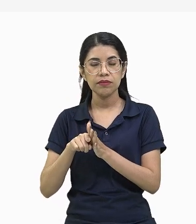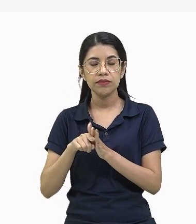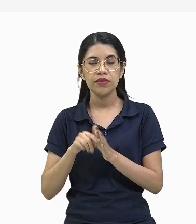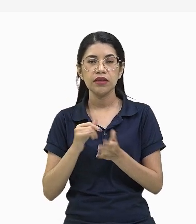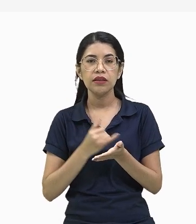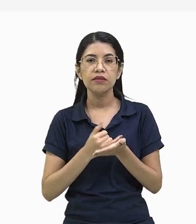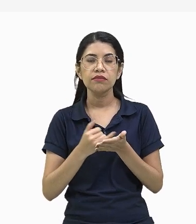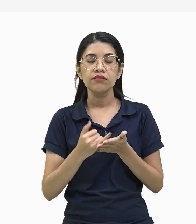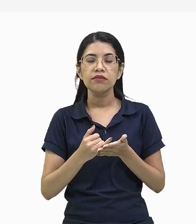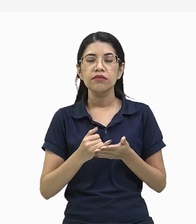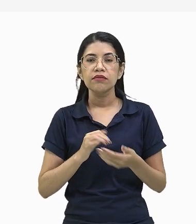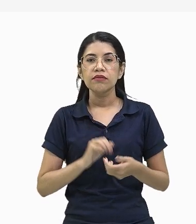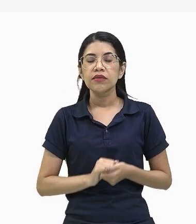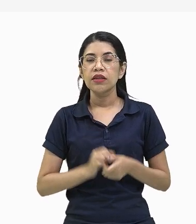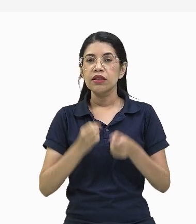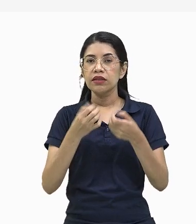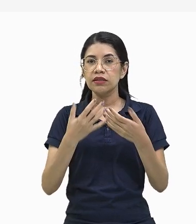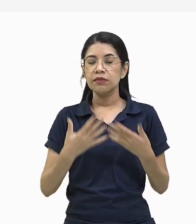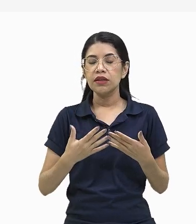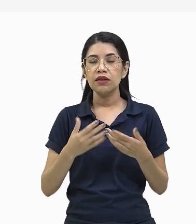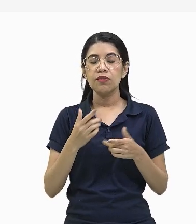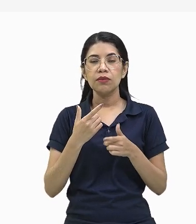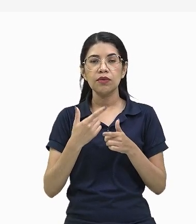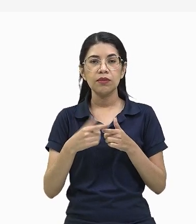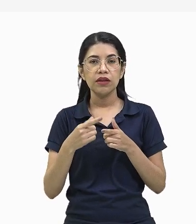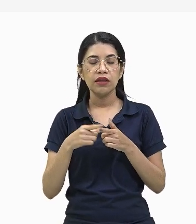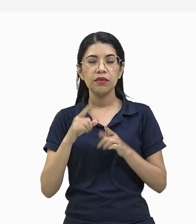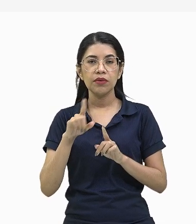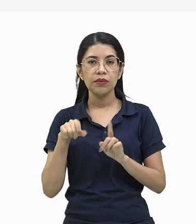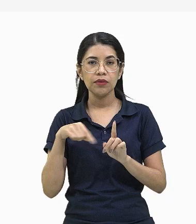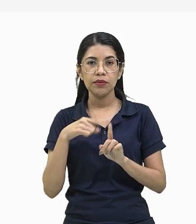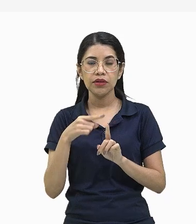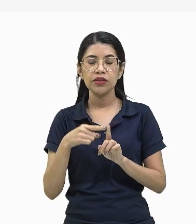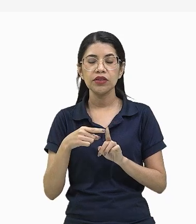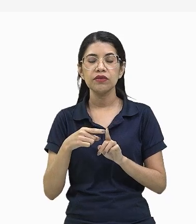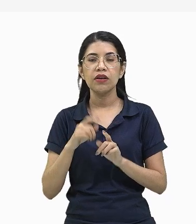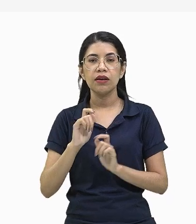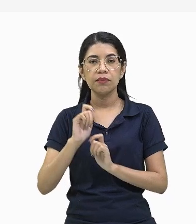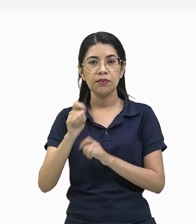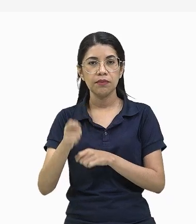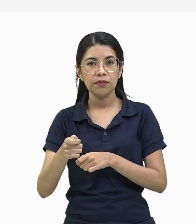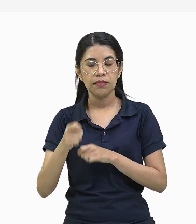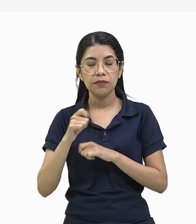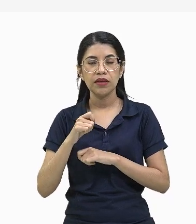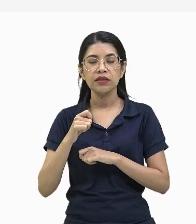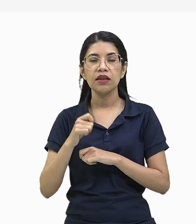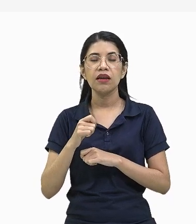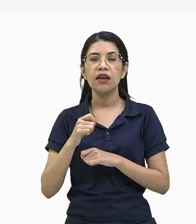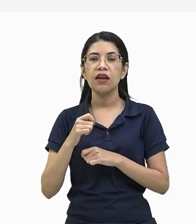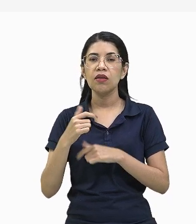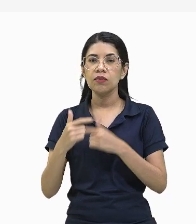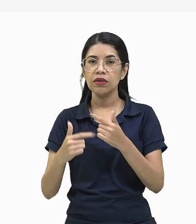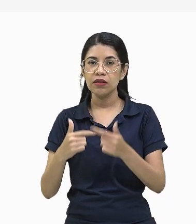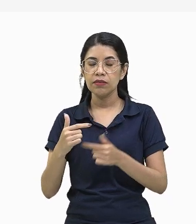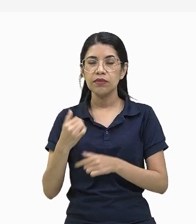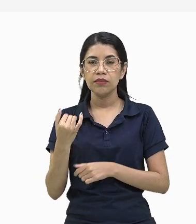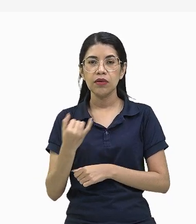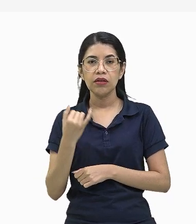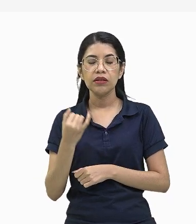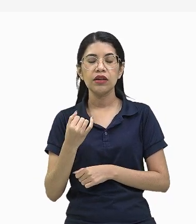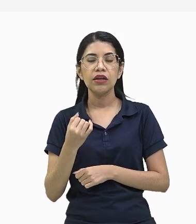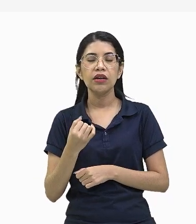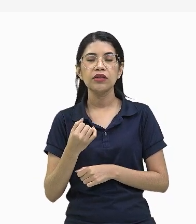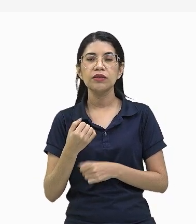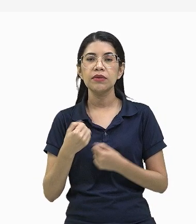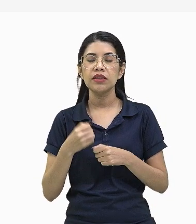introdução explica o problema e o objetivo. A pesca é uma atividade importante. Queremos saber quais peixes